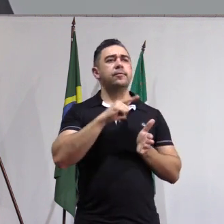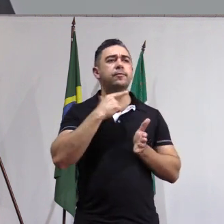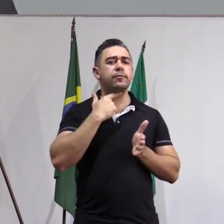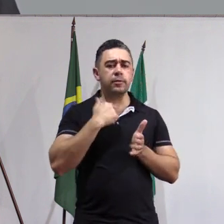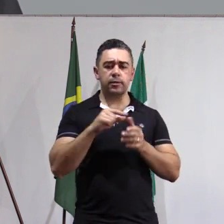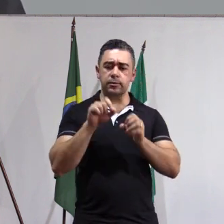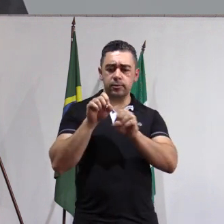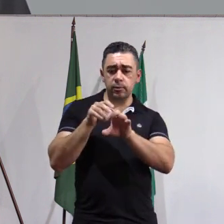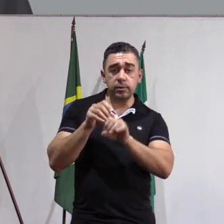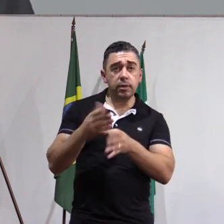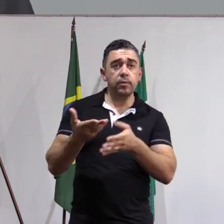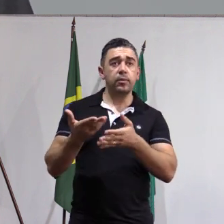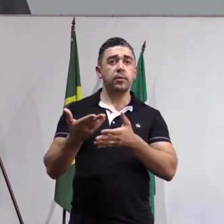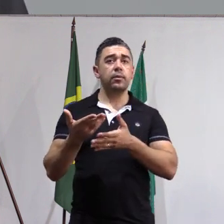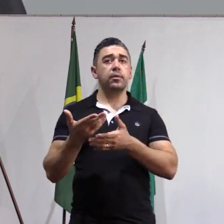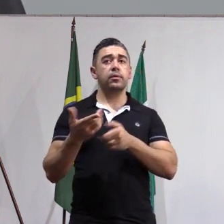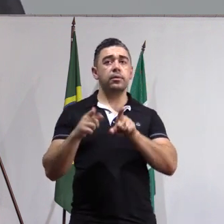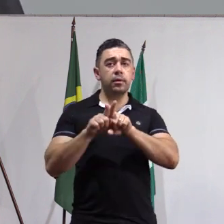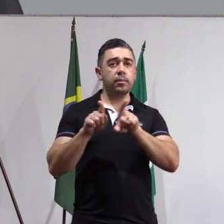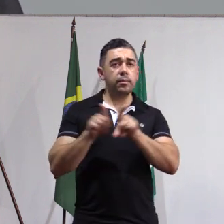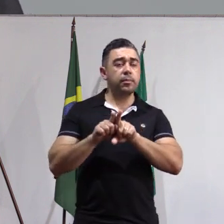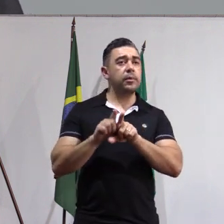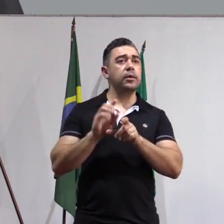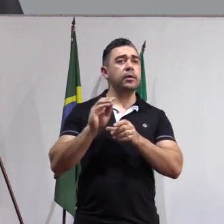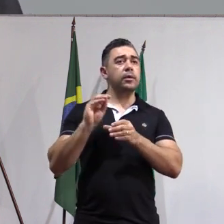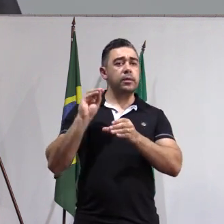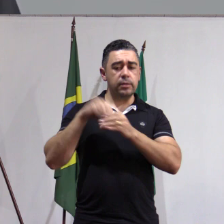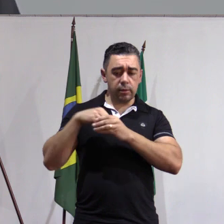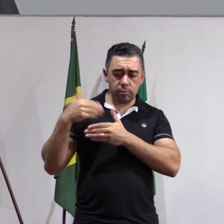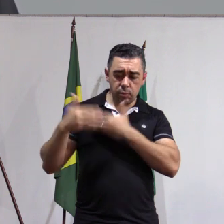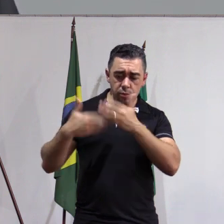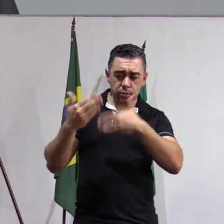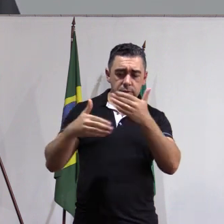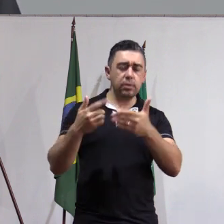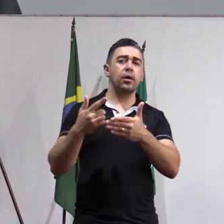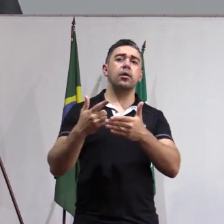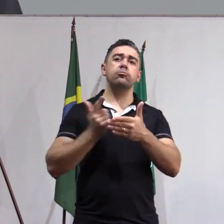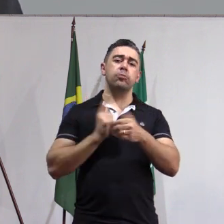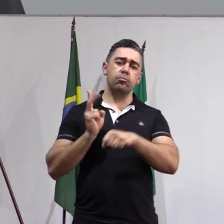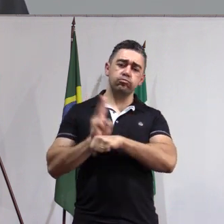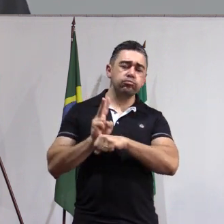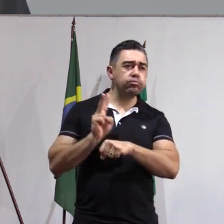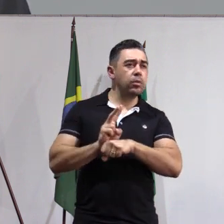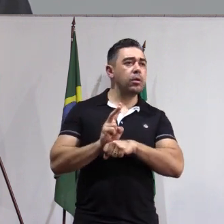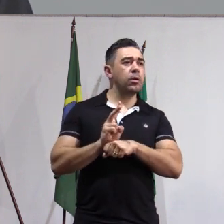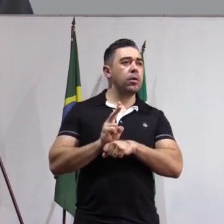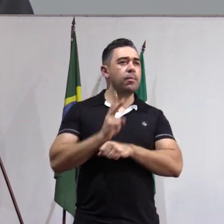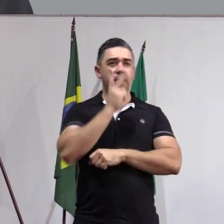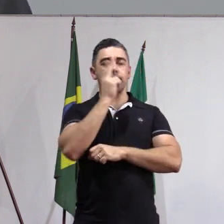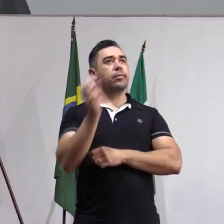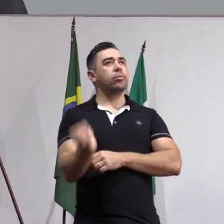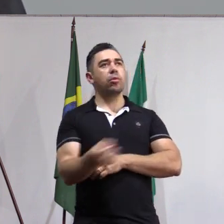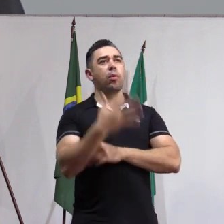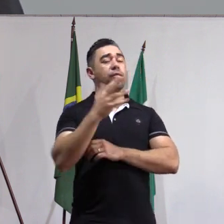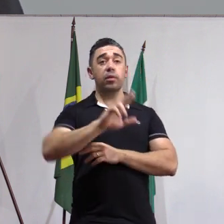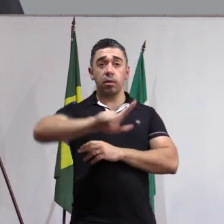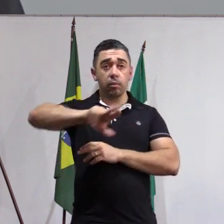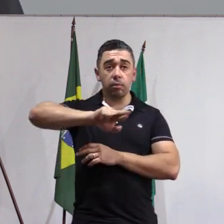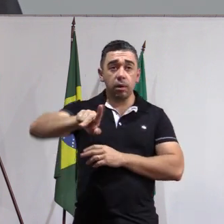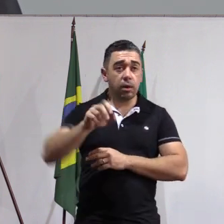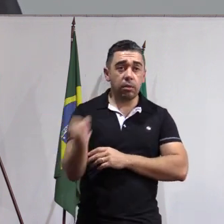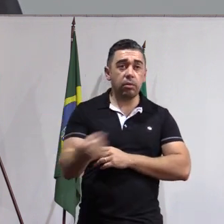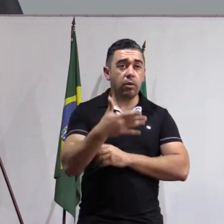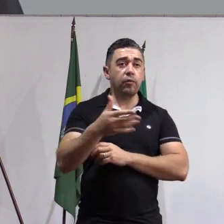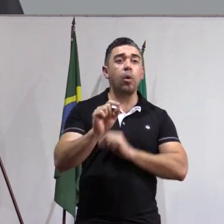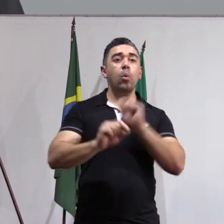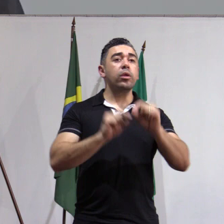seja na educação, seja nos seus processos de gestão, como se fossem uma grande novidade, e não são.